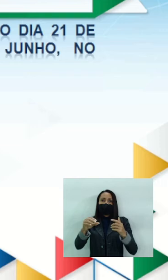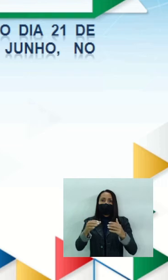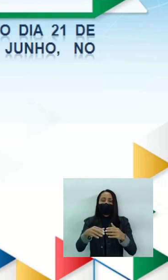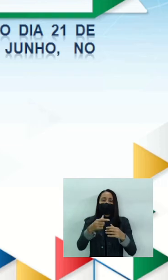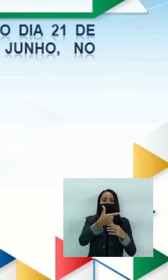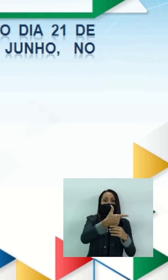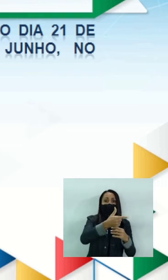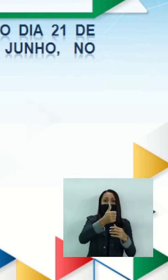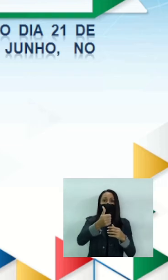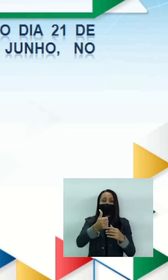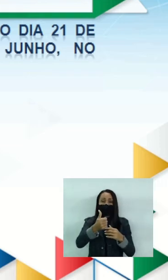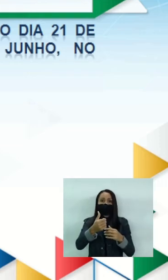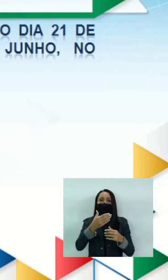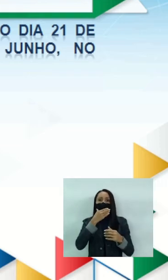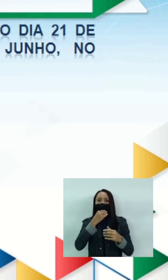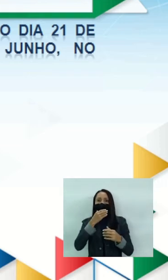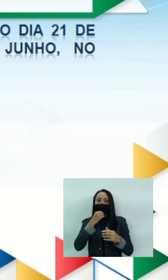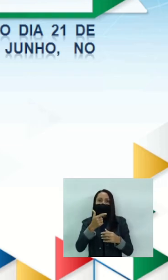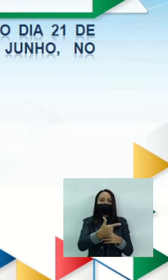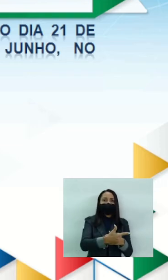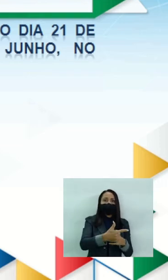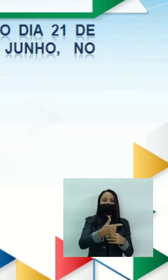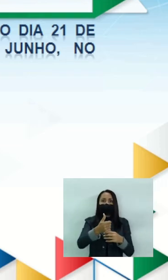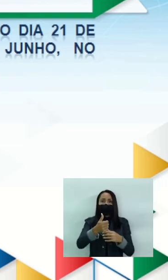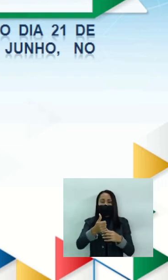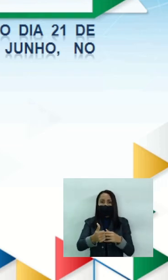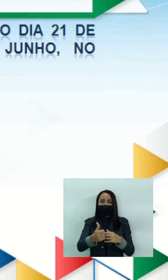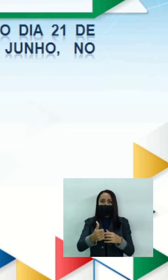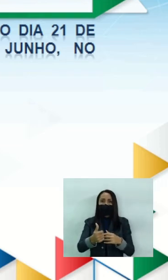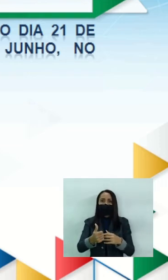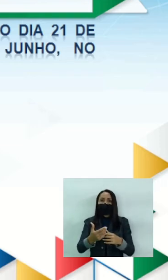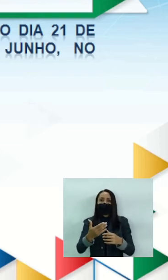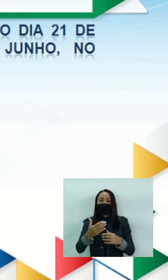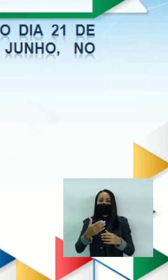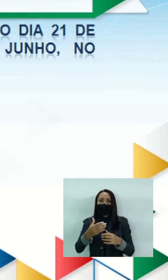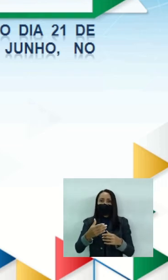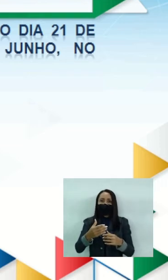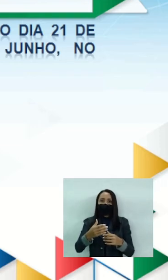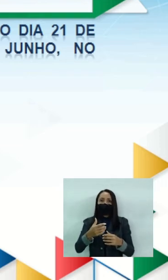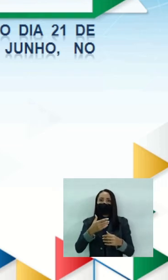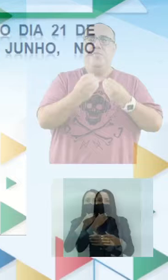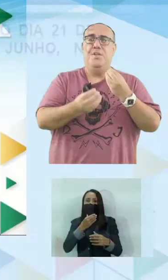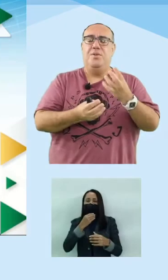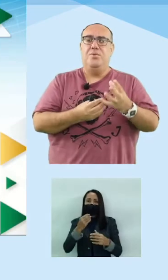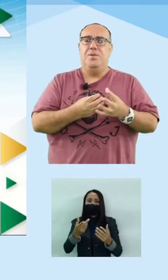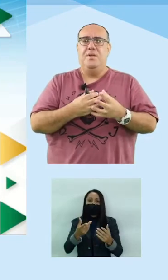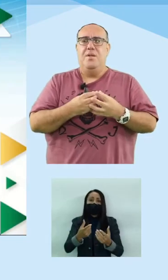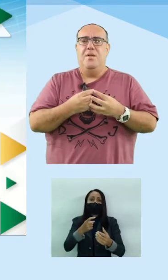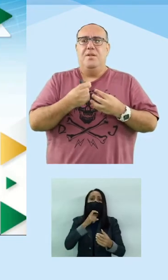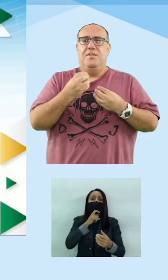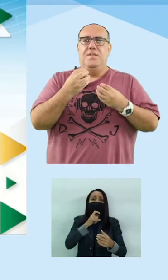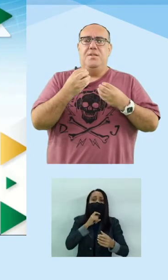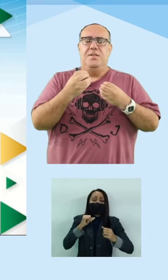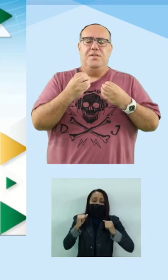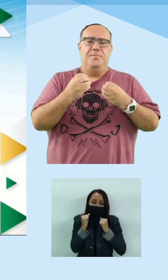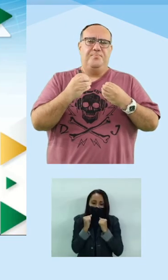hemisfério norte e 21 de junho no hemisfério sul, tá certo? O inverno é aquela estação do frio, né?